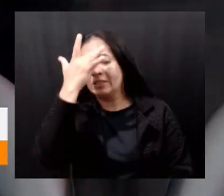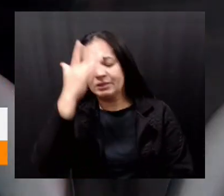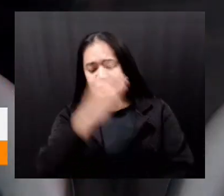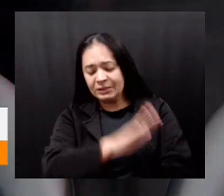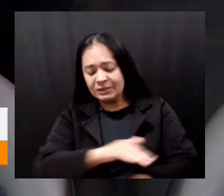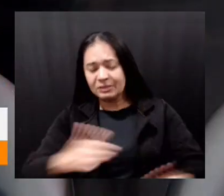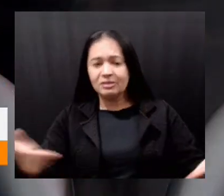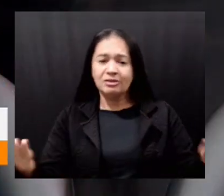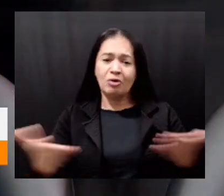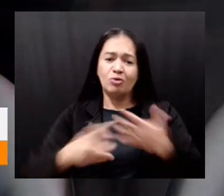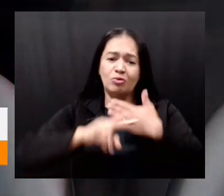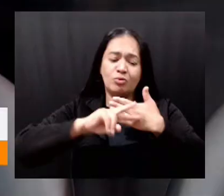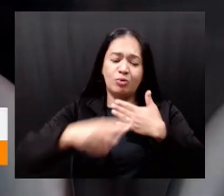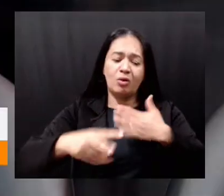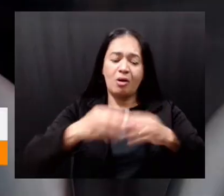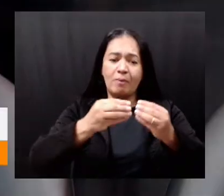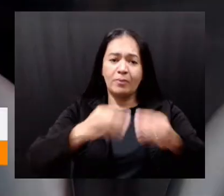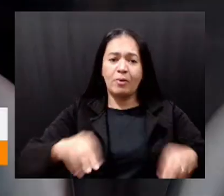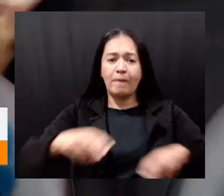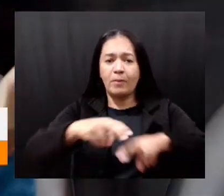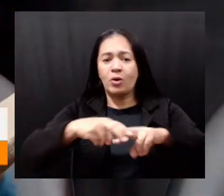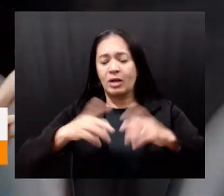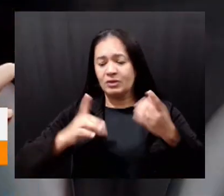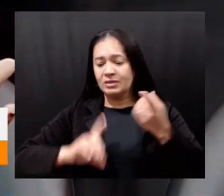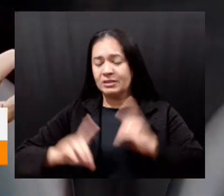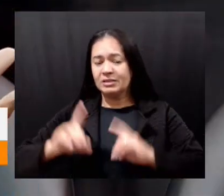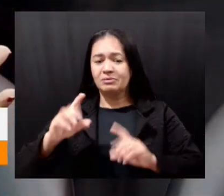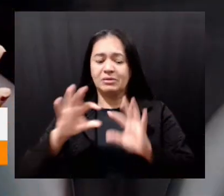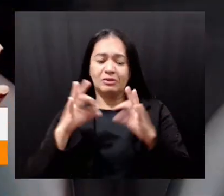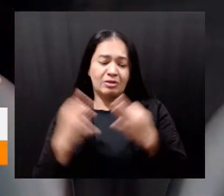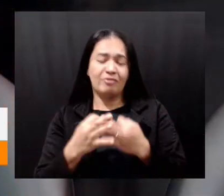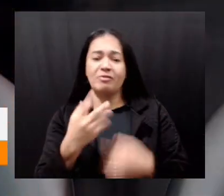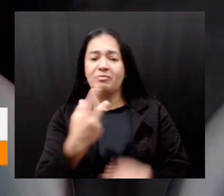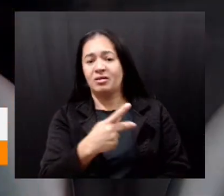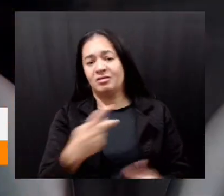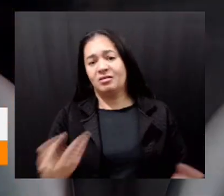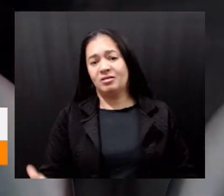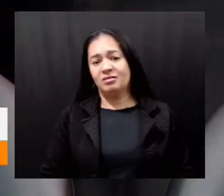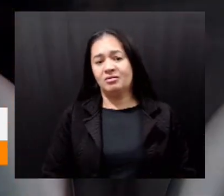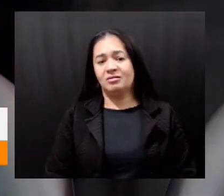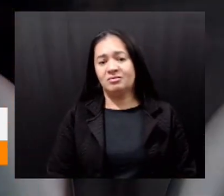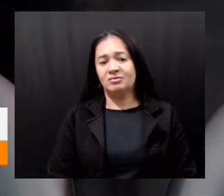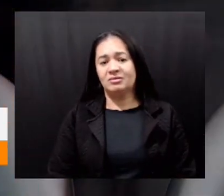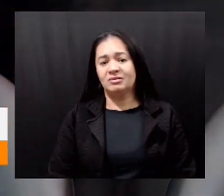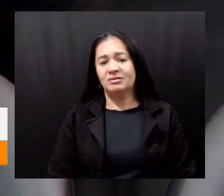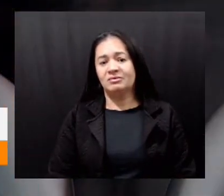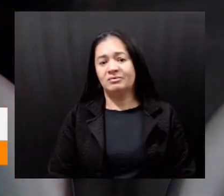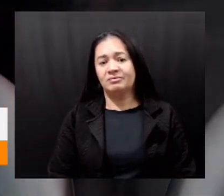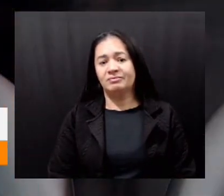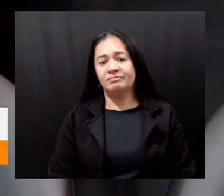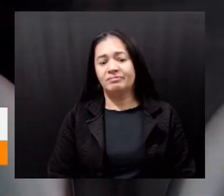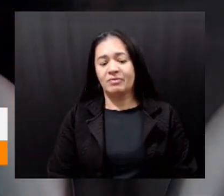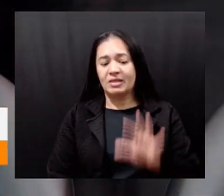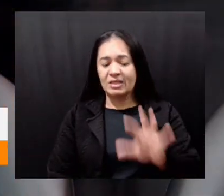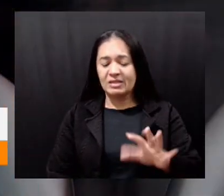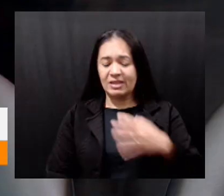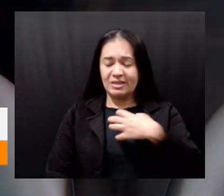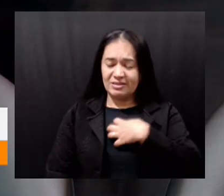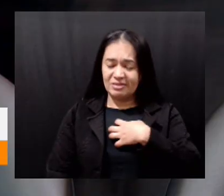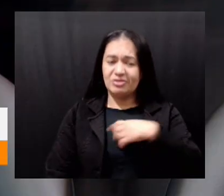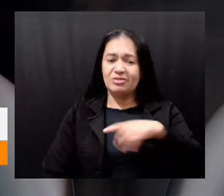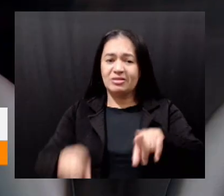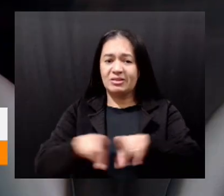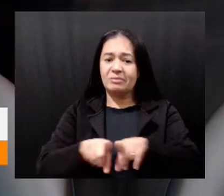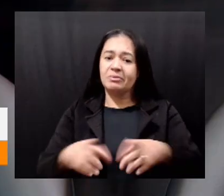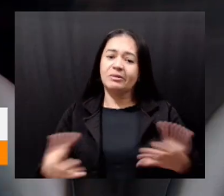dos pais, a ansiedade dos pais, e isso Muito. acaba causando nelas Uhum. também esses sintomas, né, indiretamente.